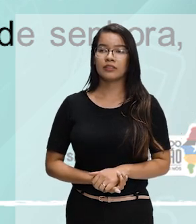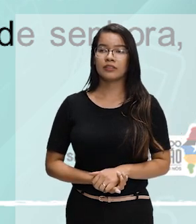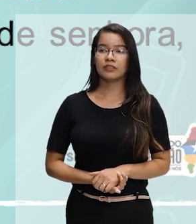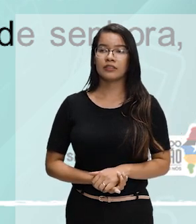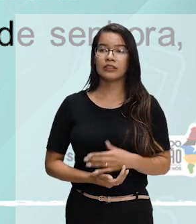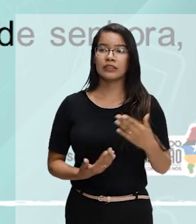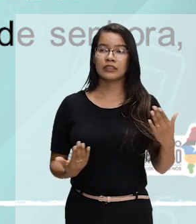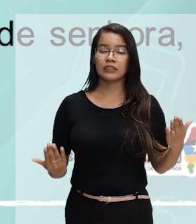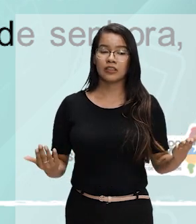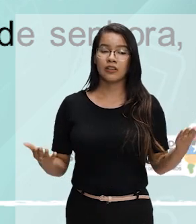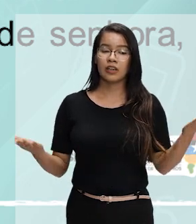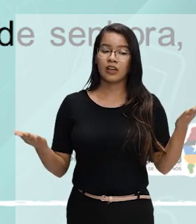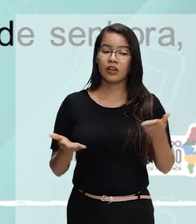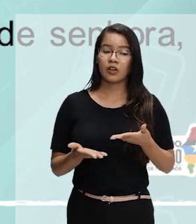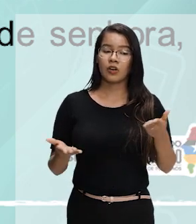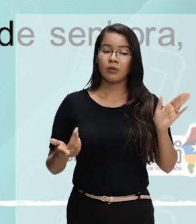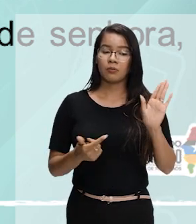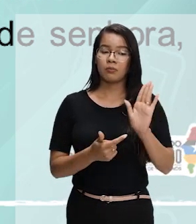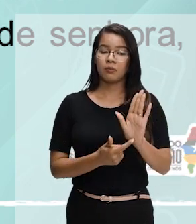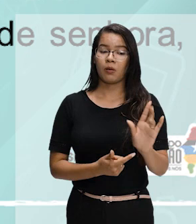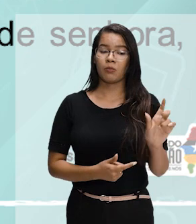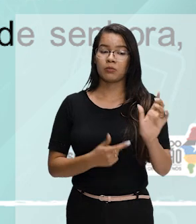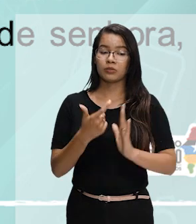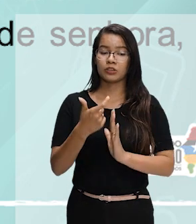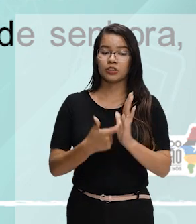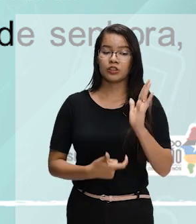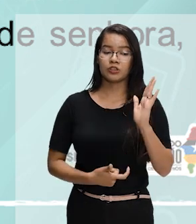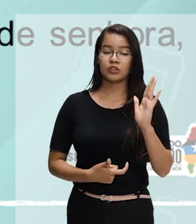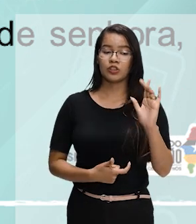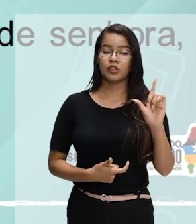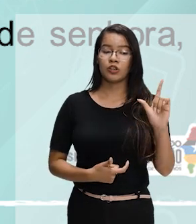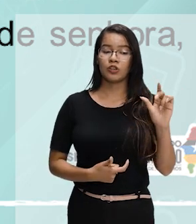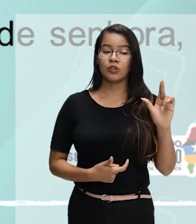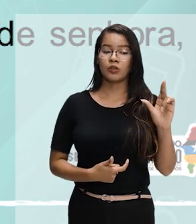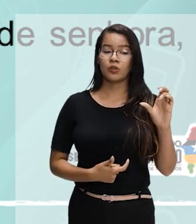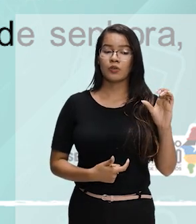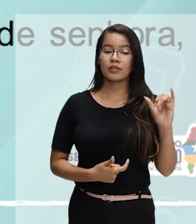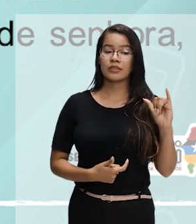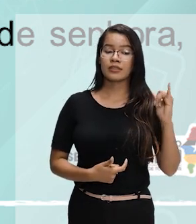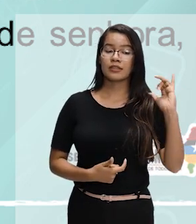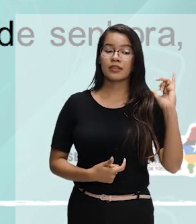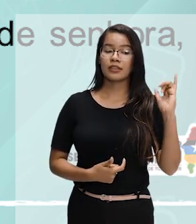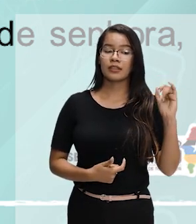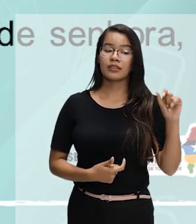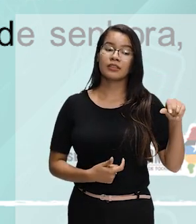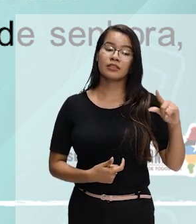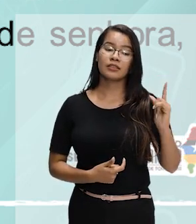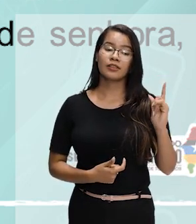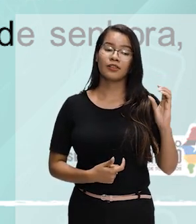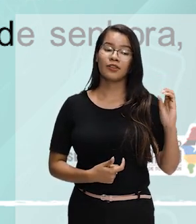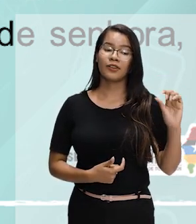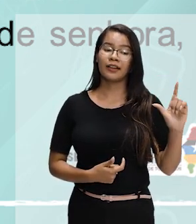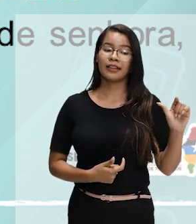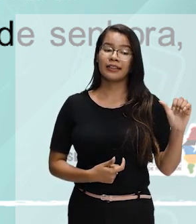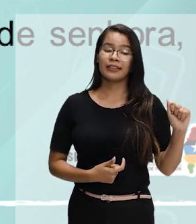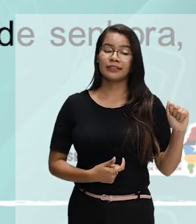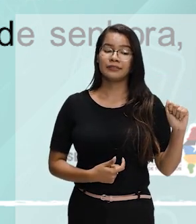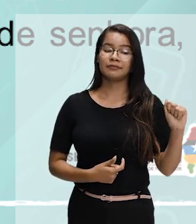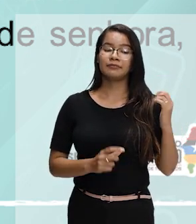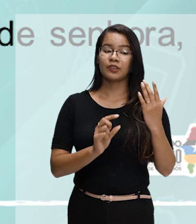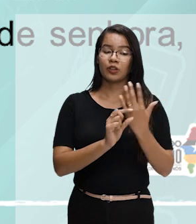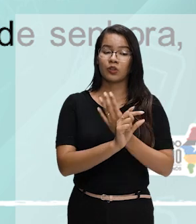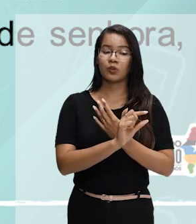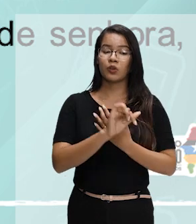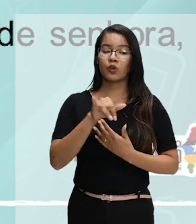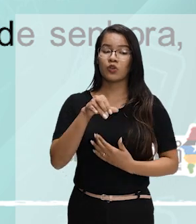Gente, aqui eu vou trazer um trecho de Lucila, de José de Alencar. Ah, Cacau, mas eu não conheço. Eu já falei, né? Existem os clássicos dos